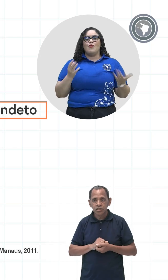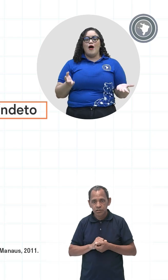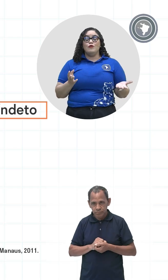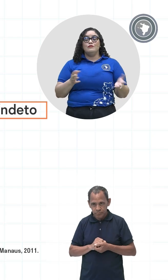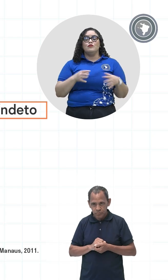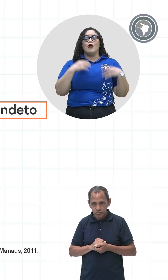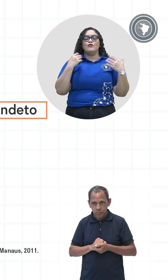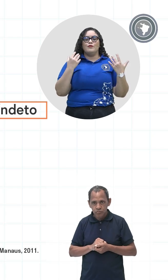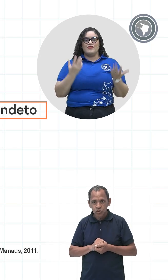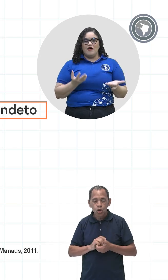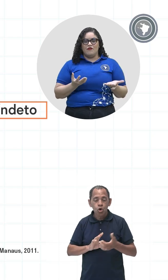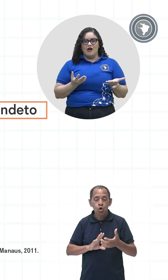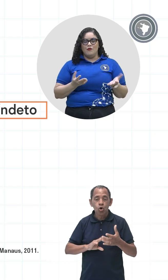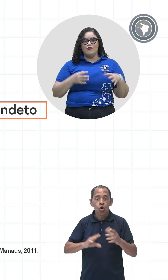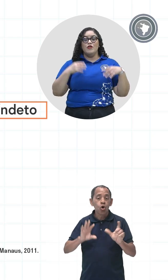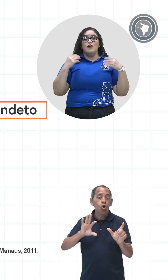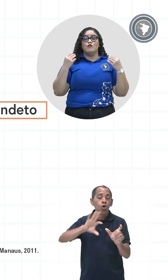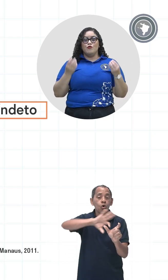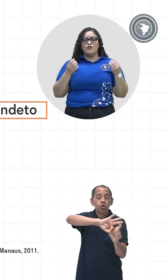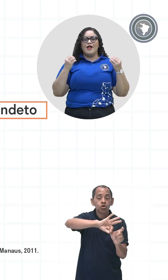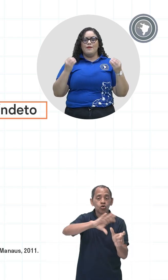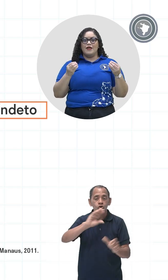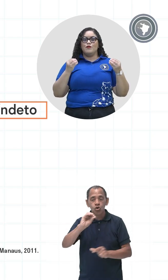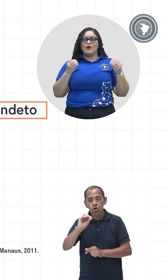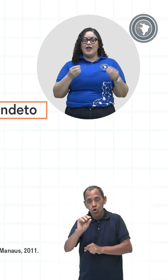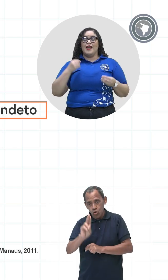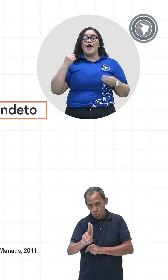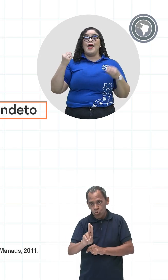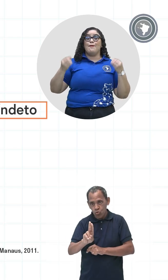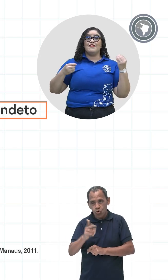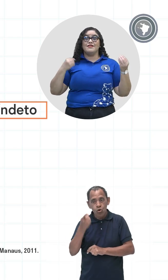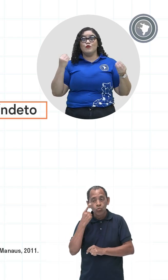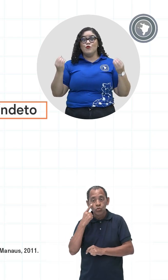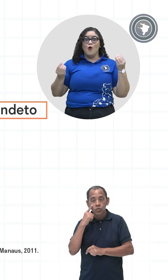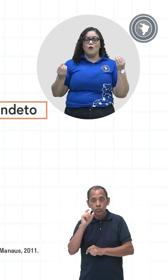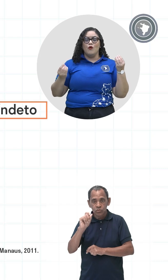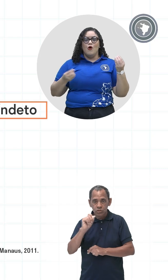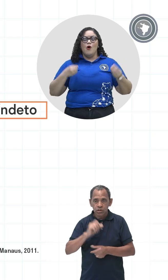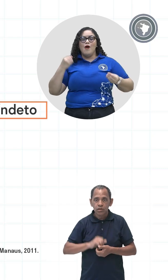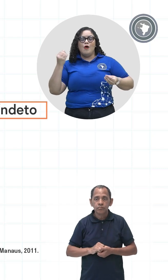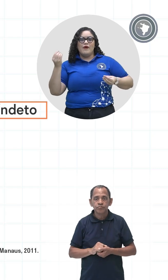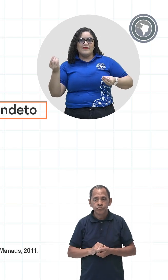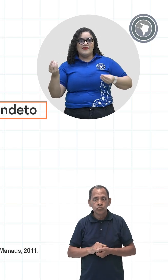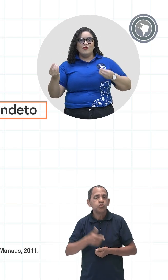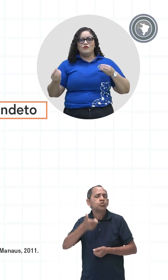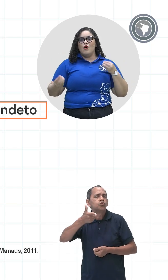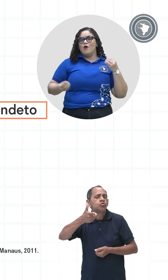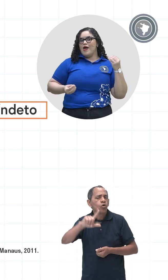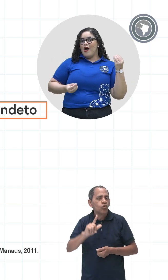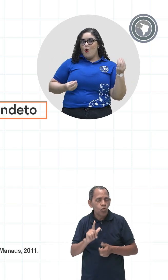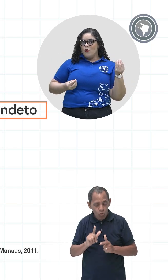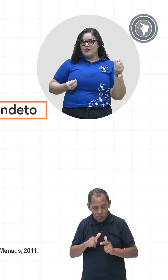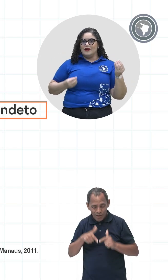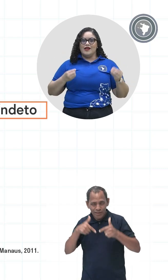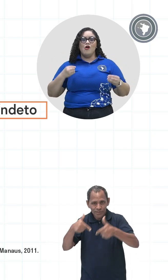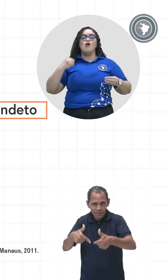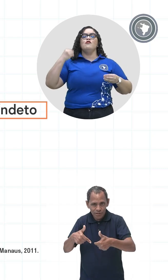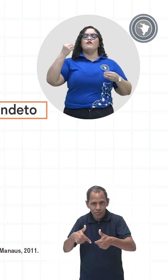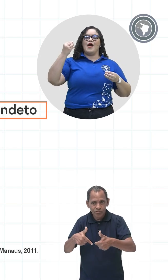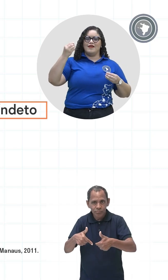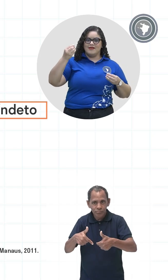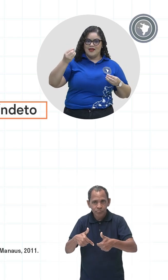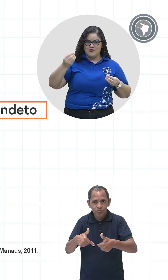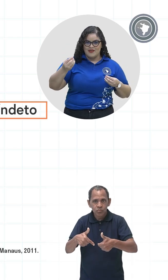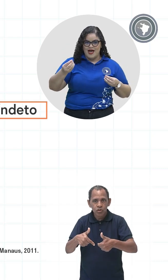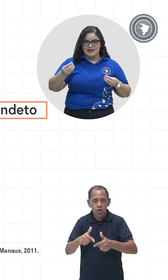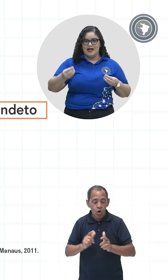na qual nós observamos justamente o quê? A repetição do ou. Ou é uma ação ou é a outra, né? Ou